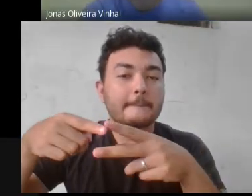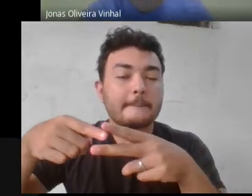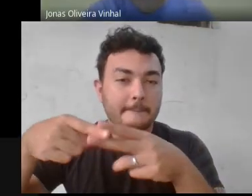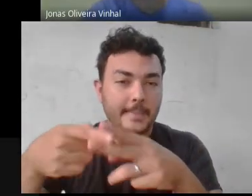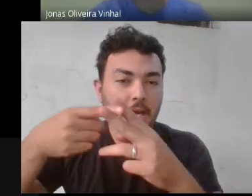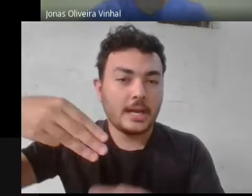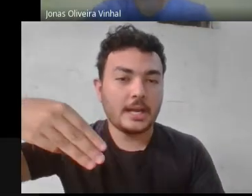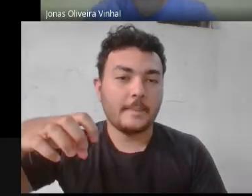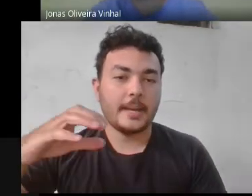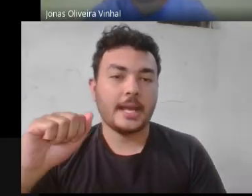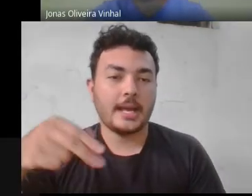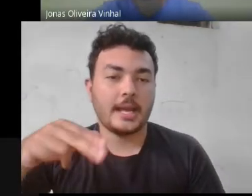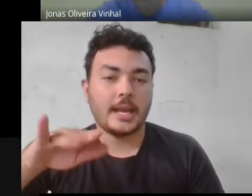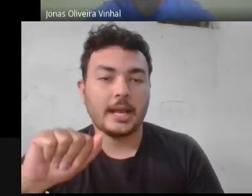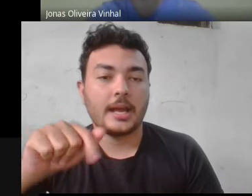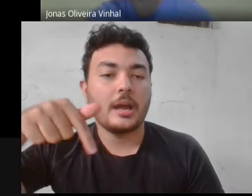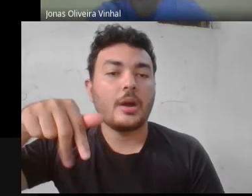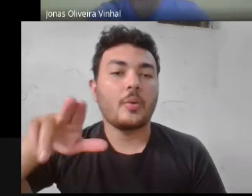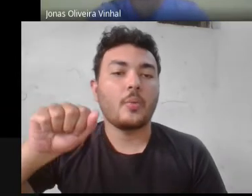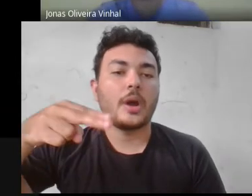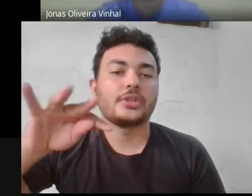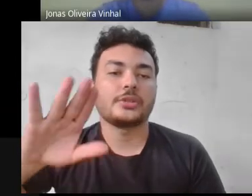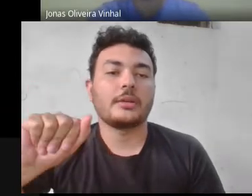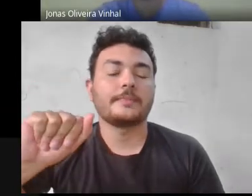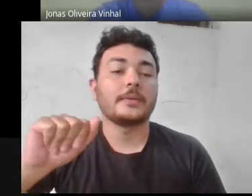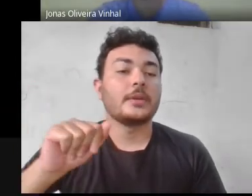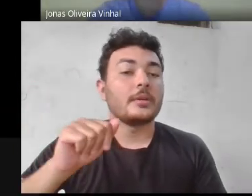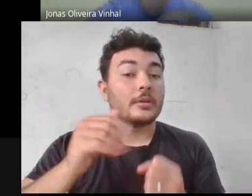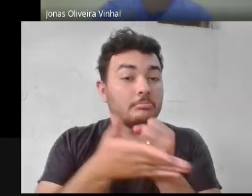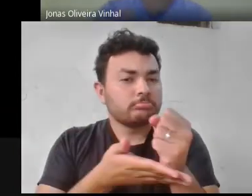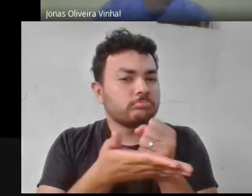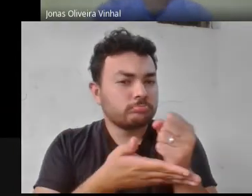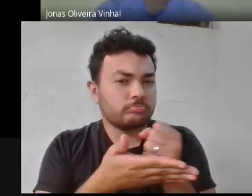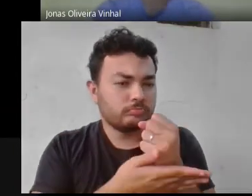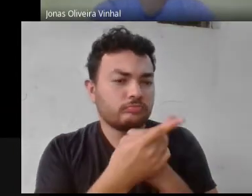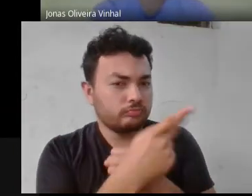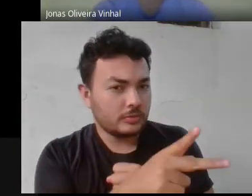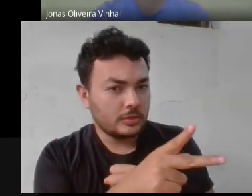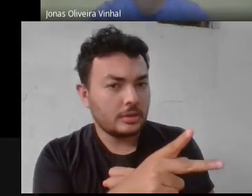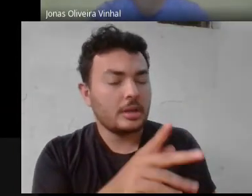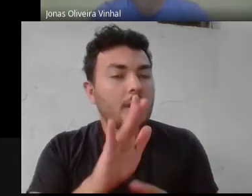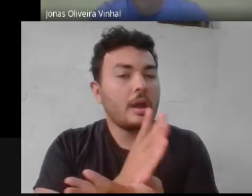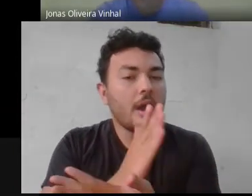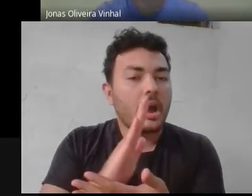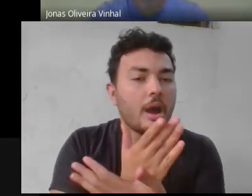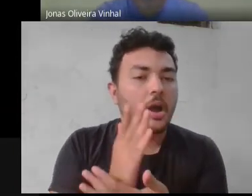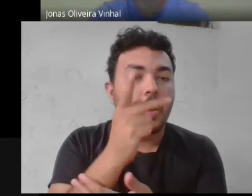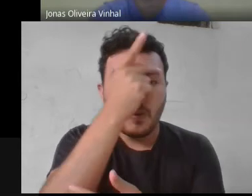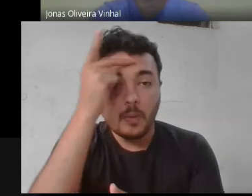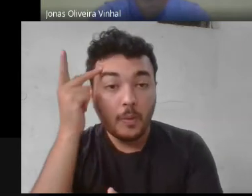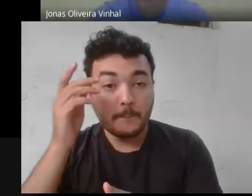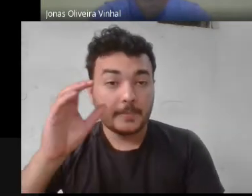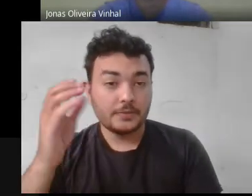explicou. Então, baseado nos estudos de Schrödinger, alguns cientistas, até então, eles tinham uns modelos